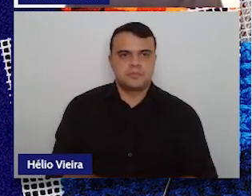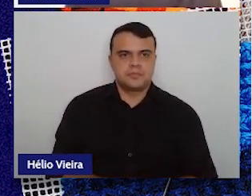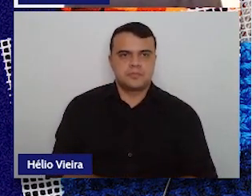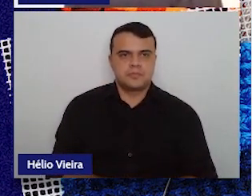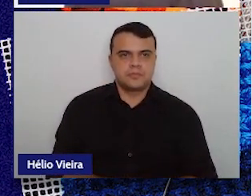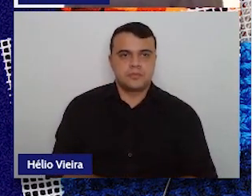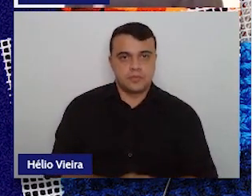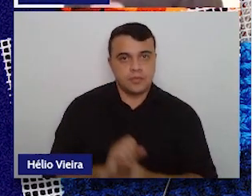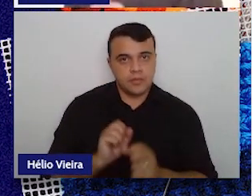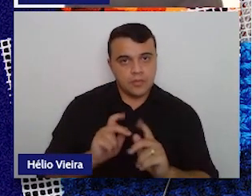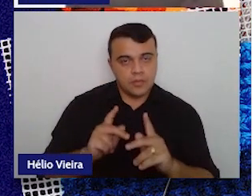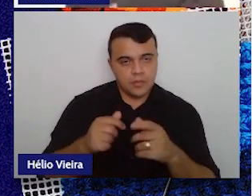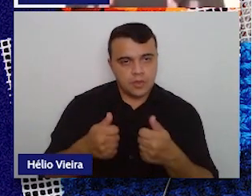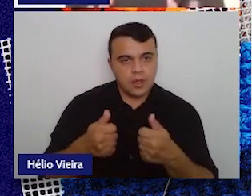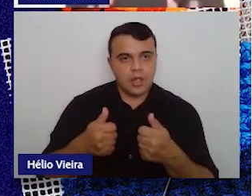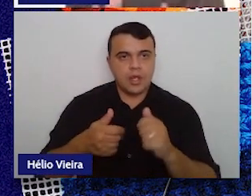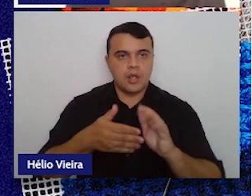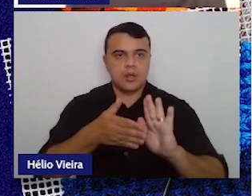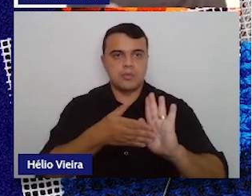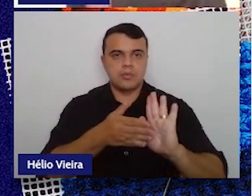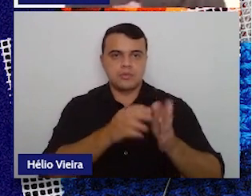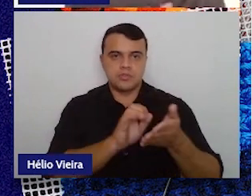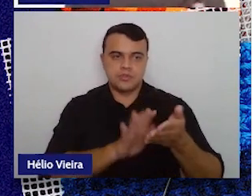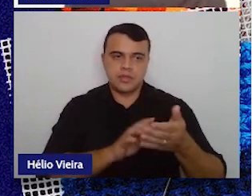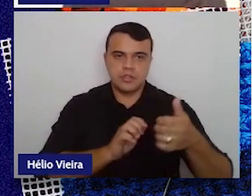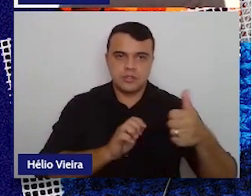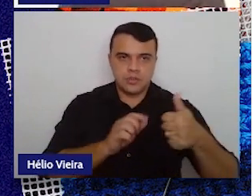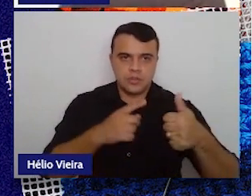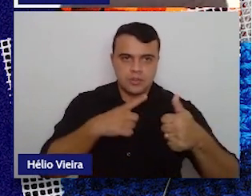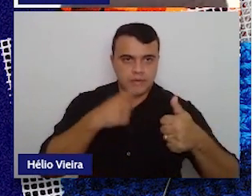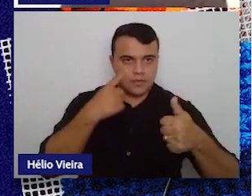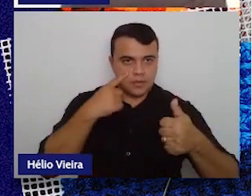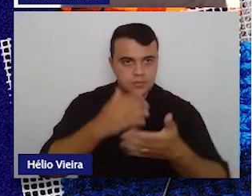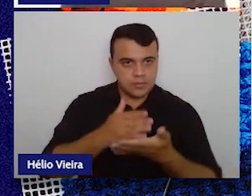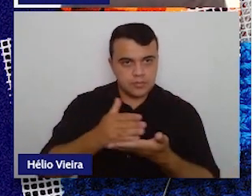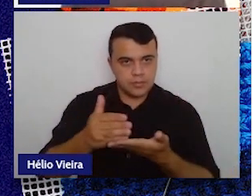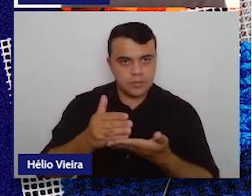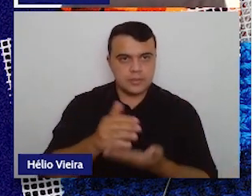Isso aí. A proposta de atividade 1. Então, vamos lá.